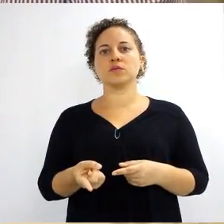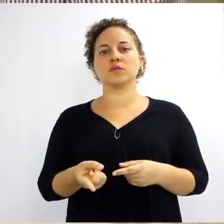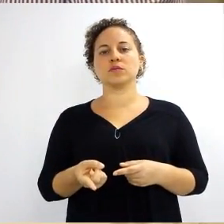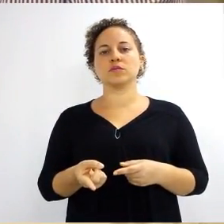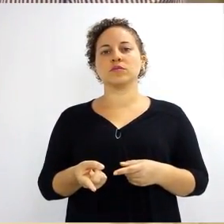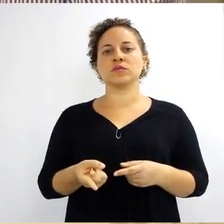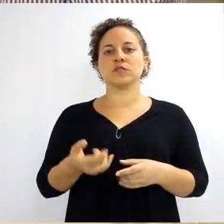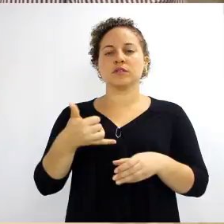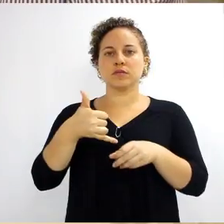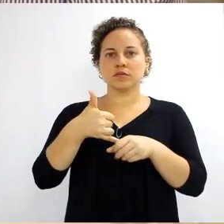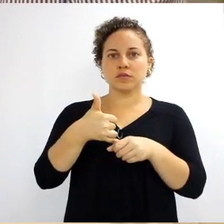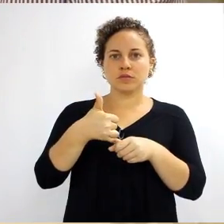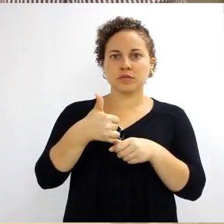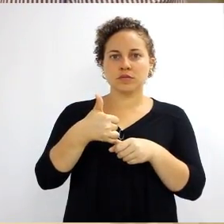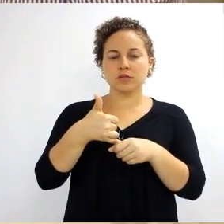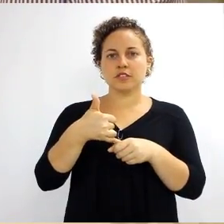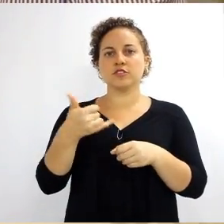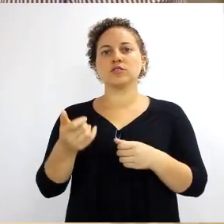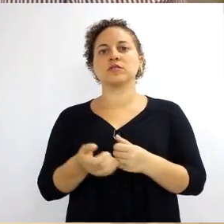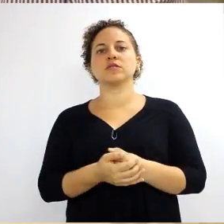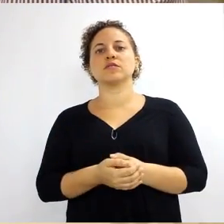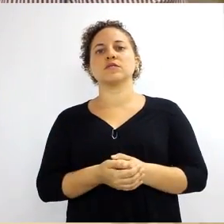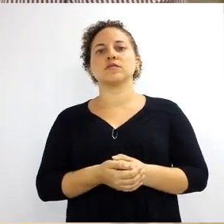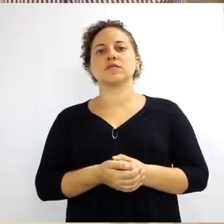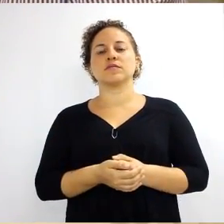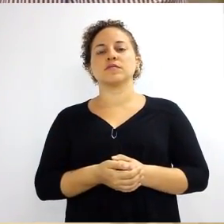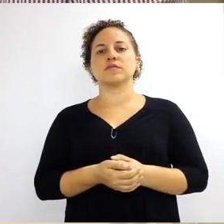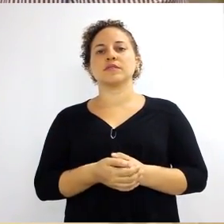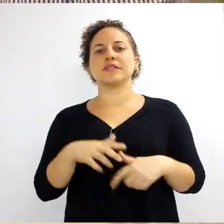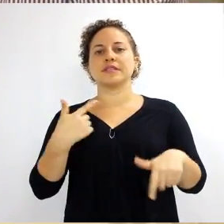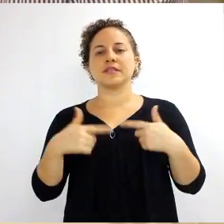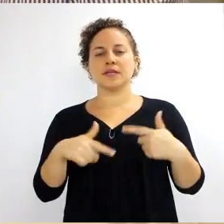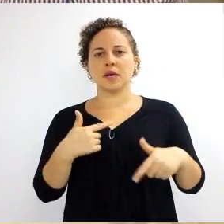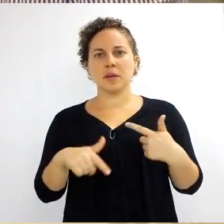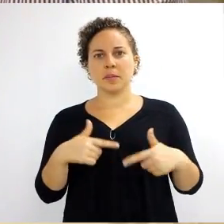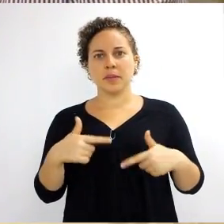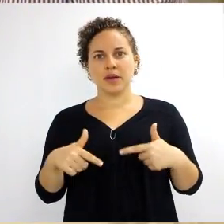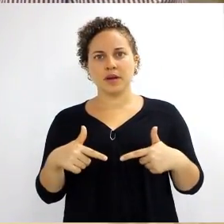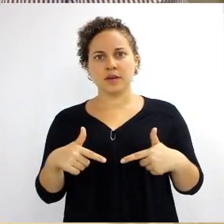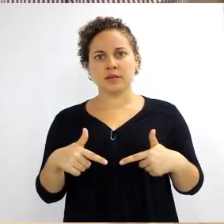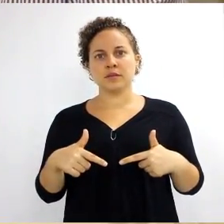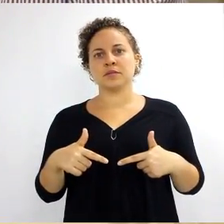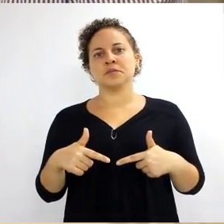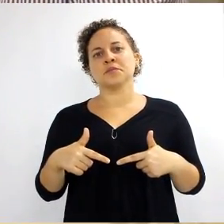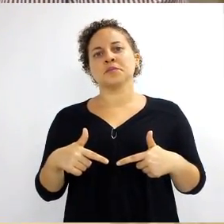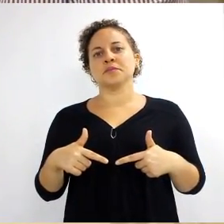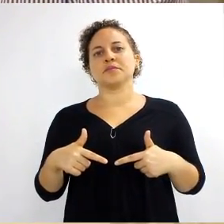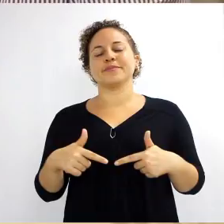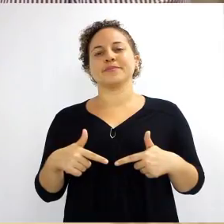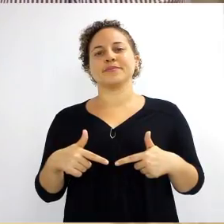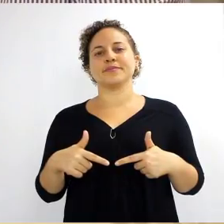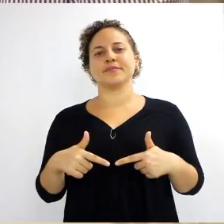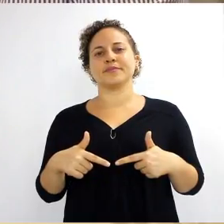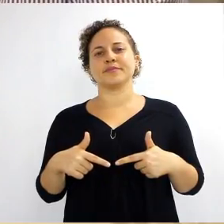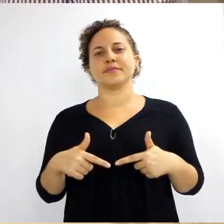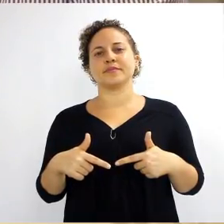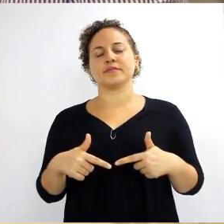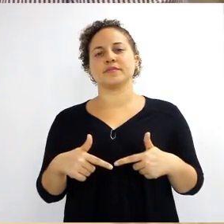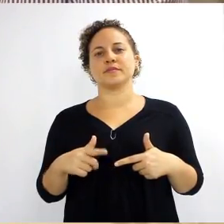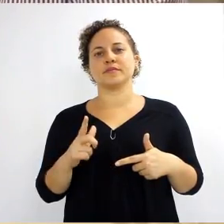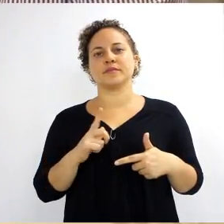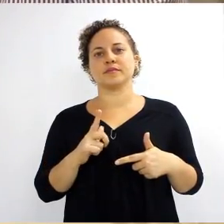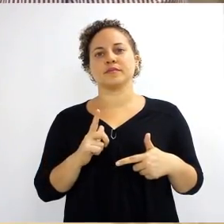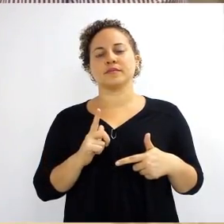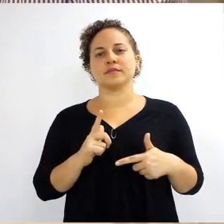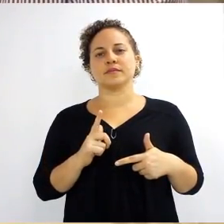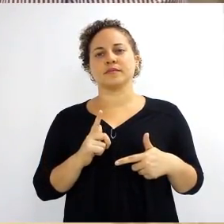abastecimento, o porto ele trabalha, tem uma parte da nossa oficina que é